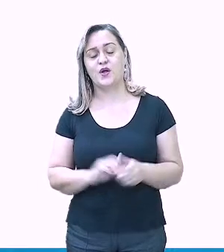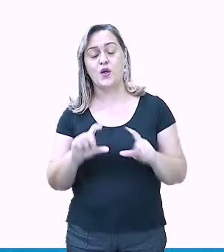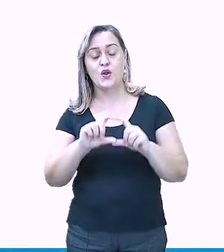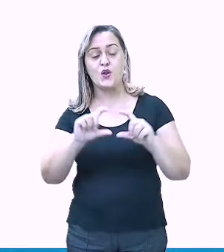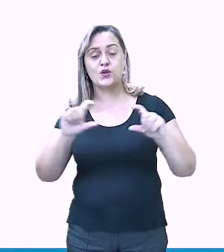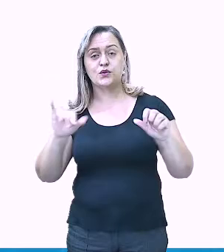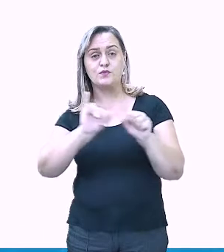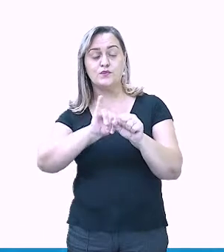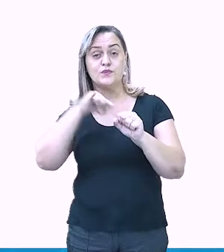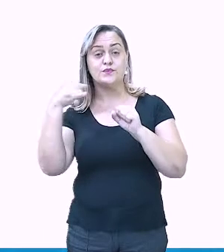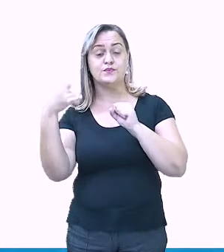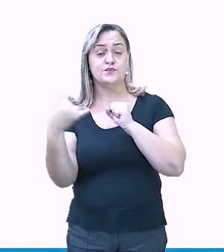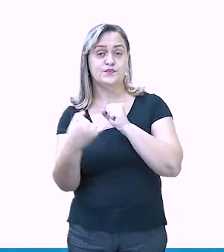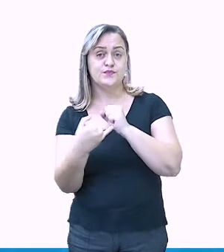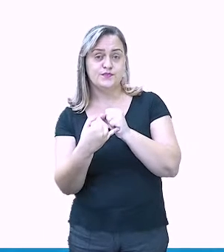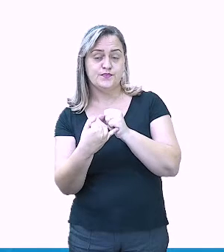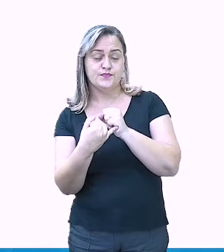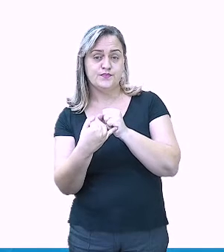Locução adjetiva.